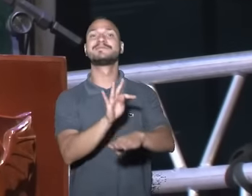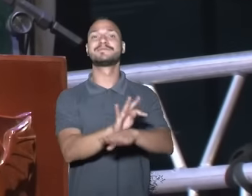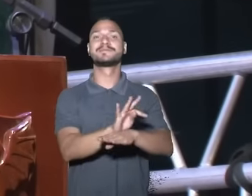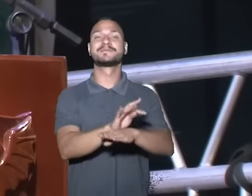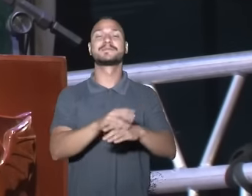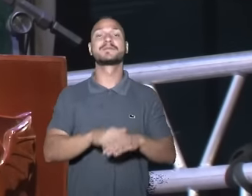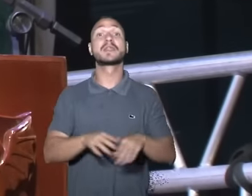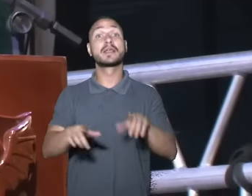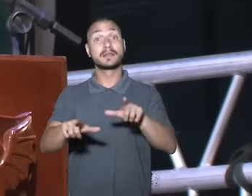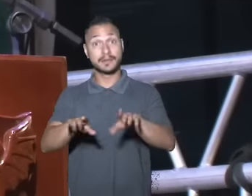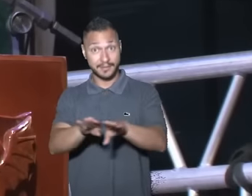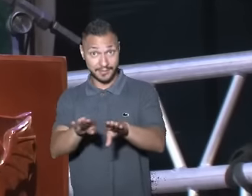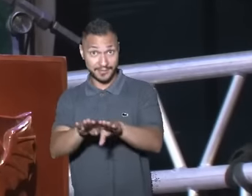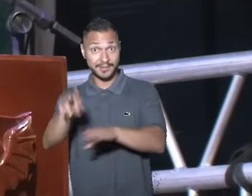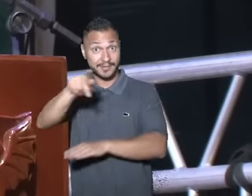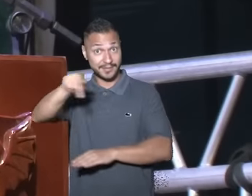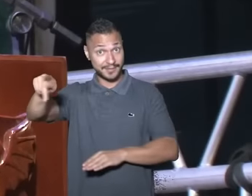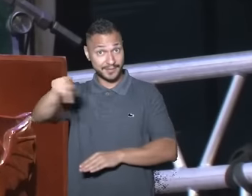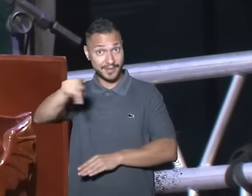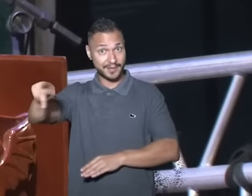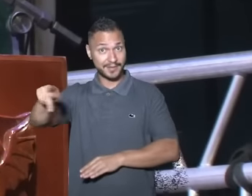técnico-administrativos e professores.